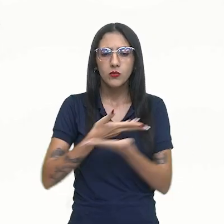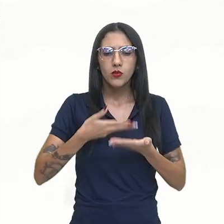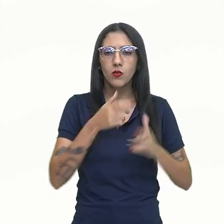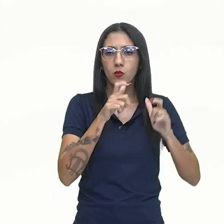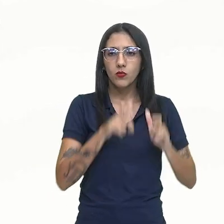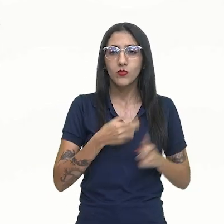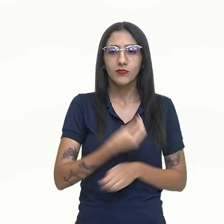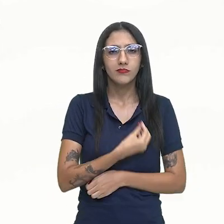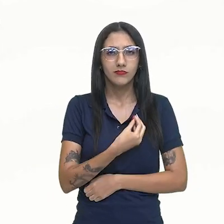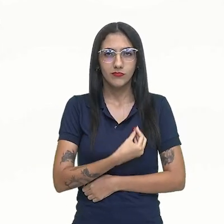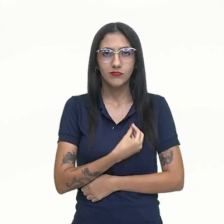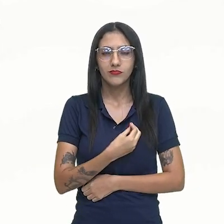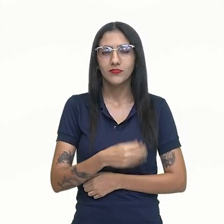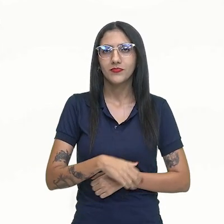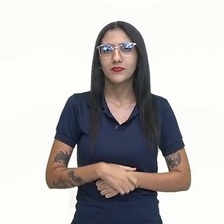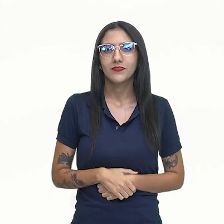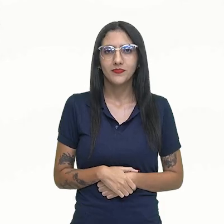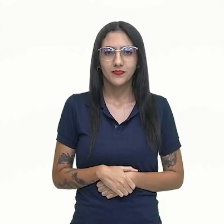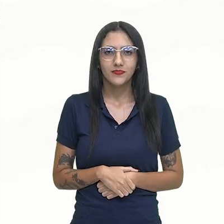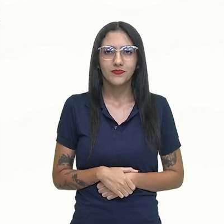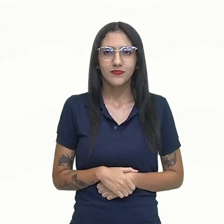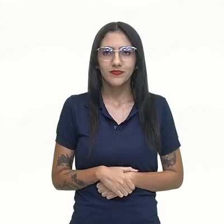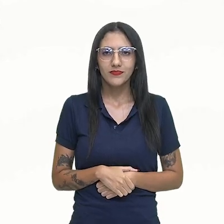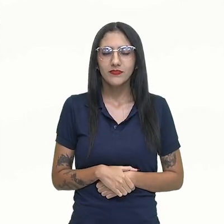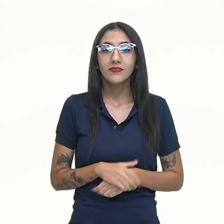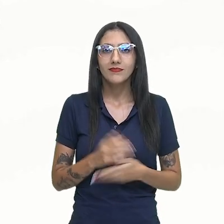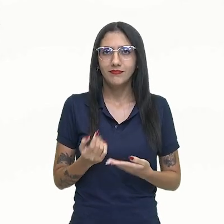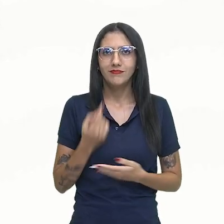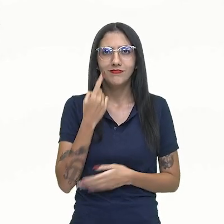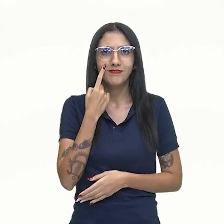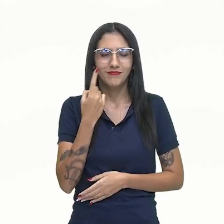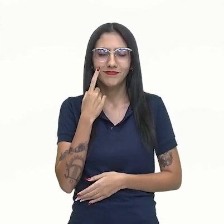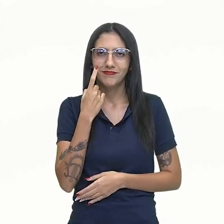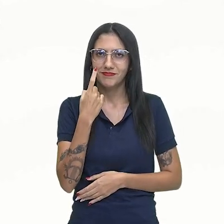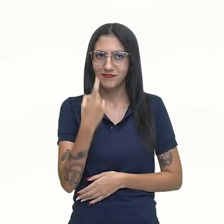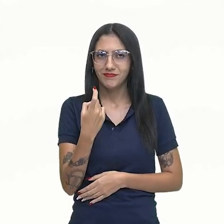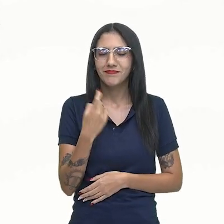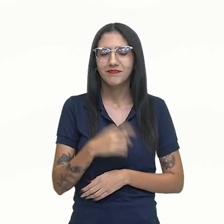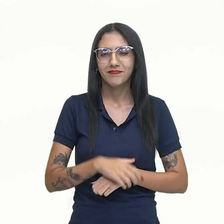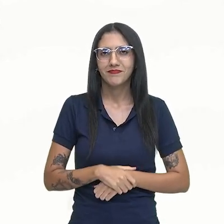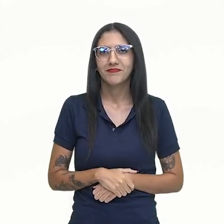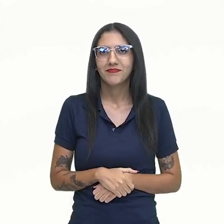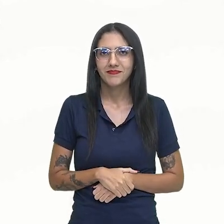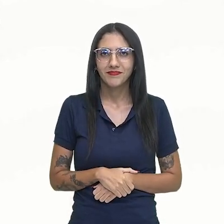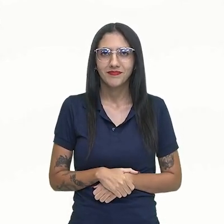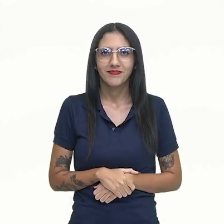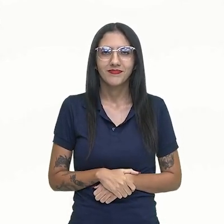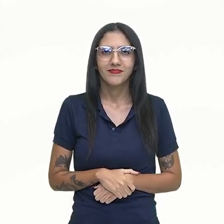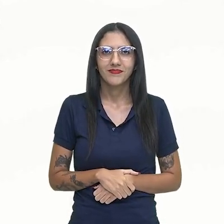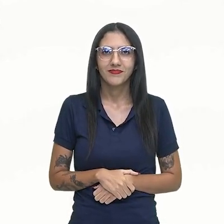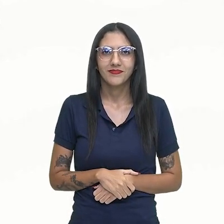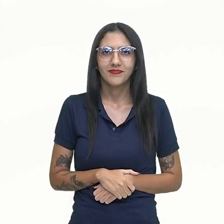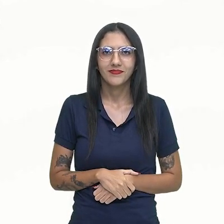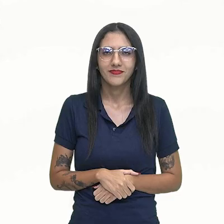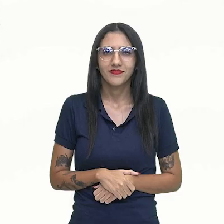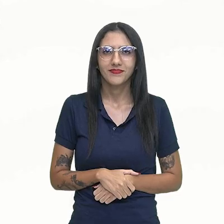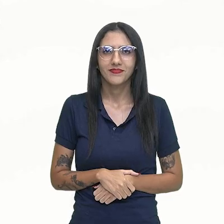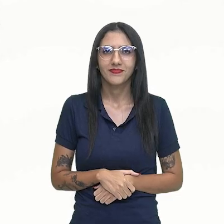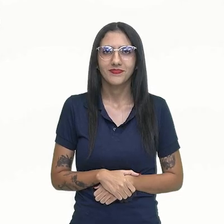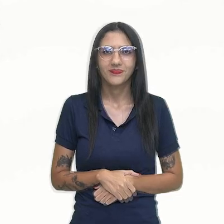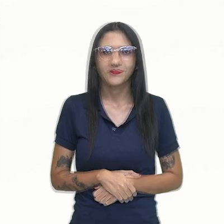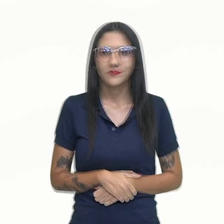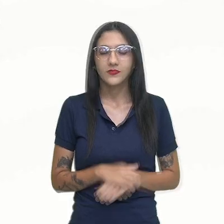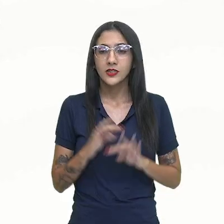ambiente. Olha só o que aconteceu, né? Todas as relações